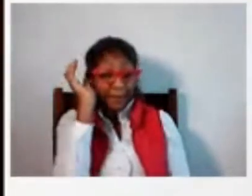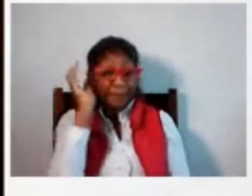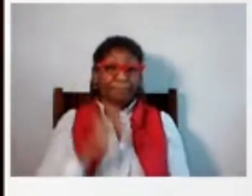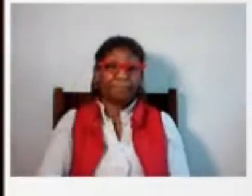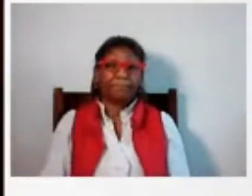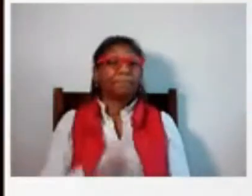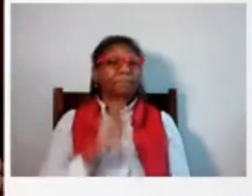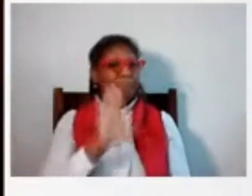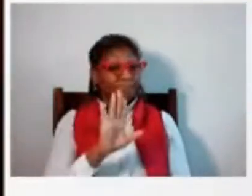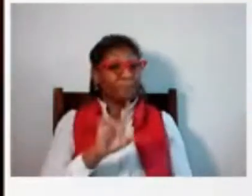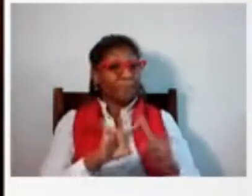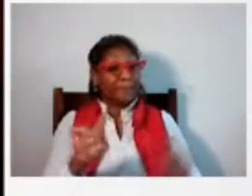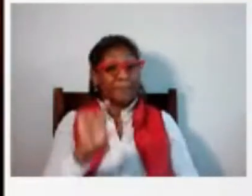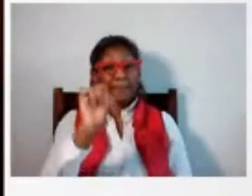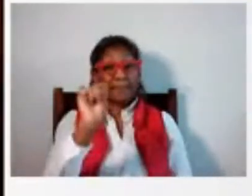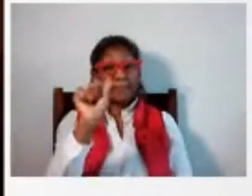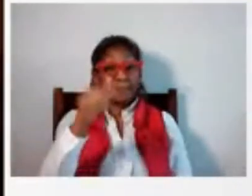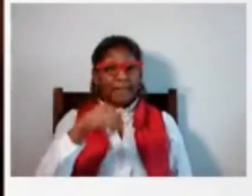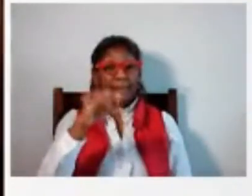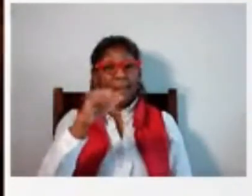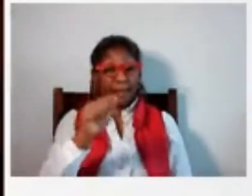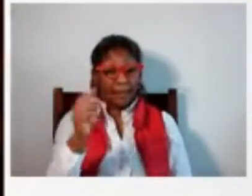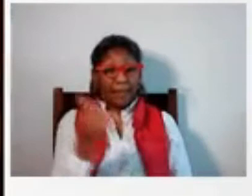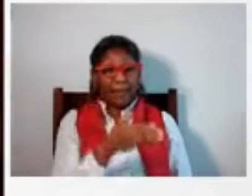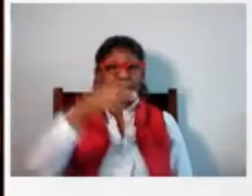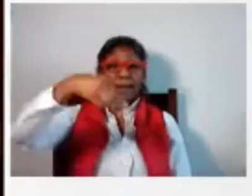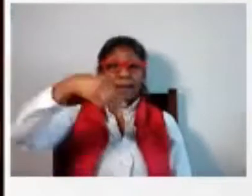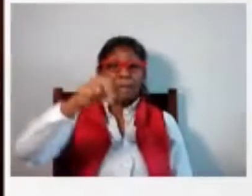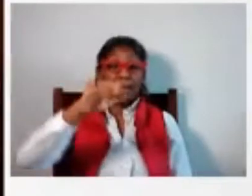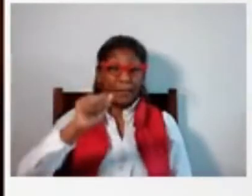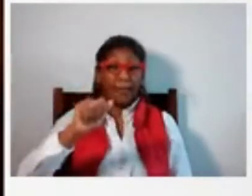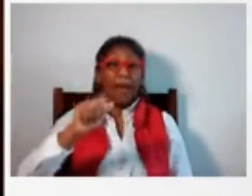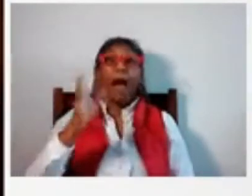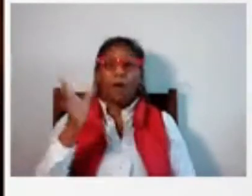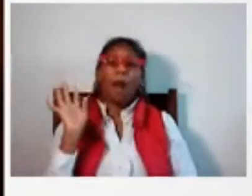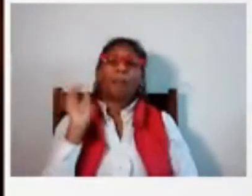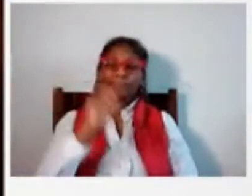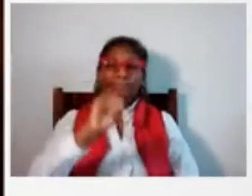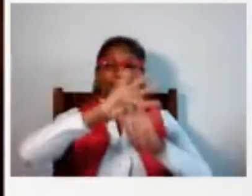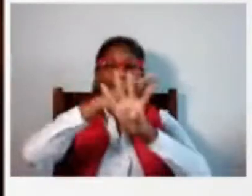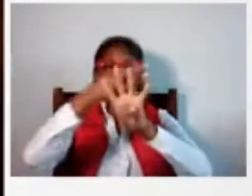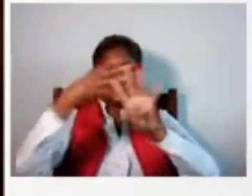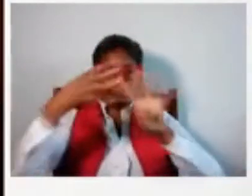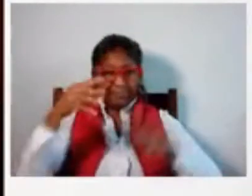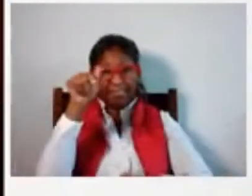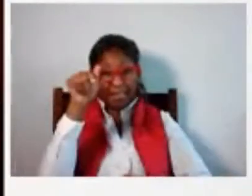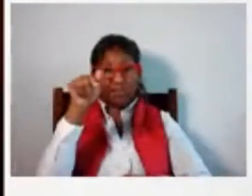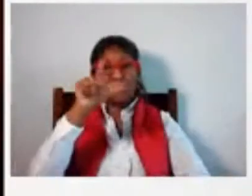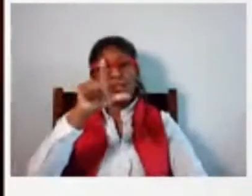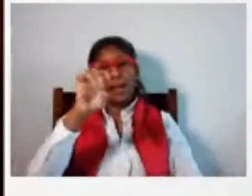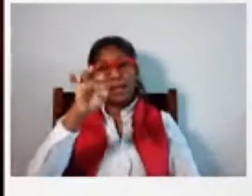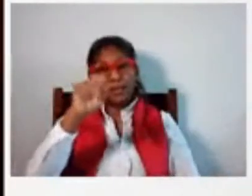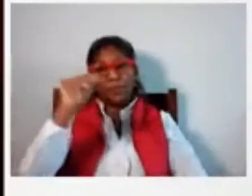Santa Maria, pela inserção dos 7 leitos, vai ser acolhido e estará imediatamente voltando à bandeira